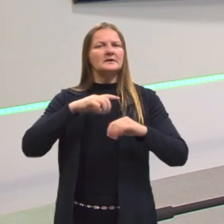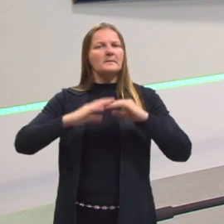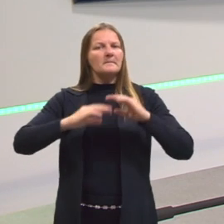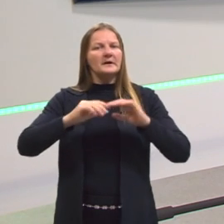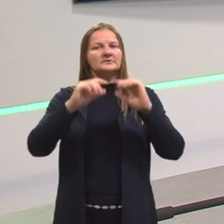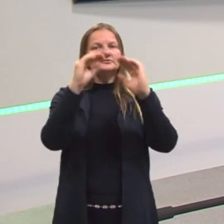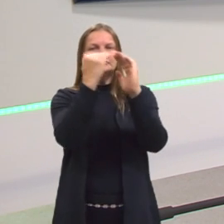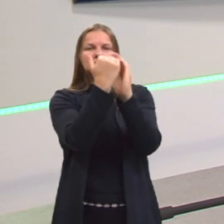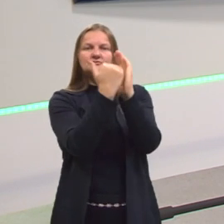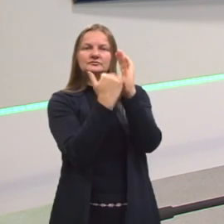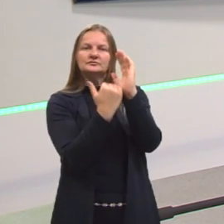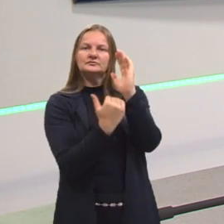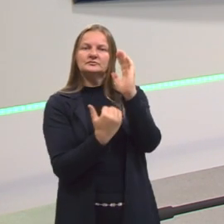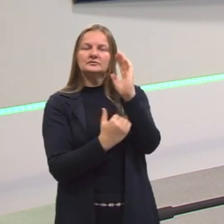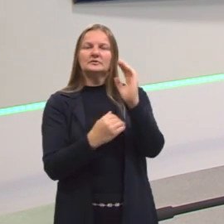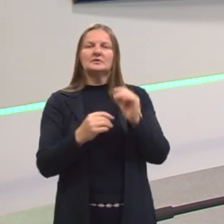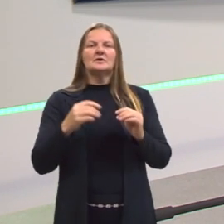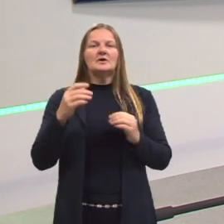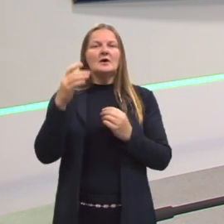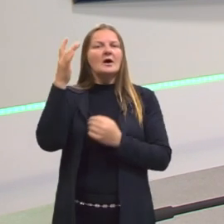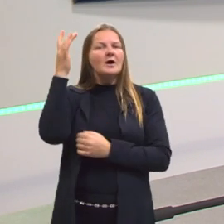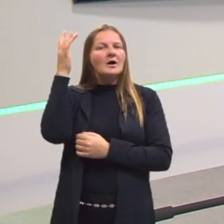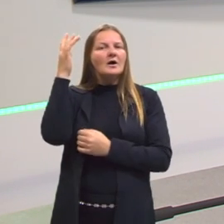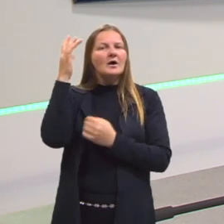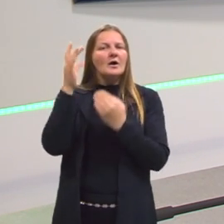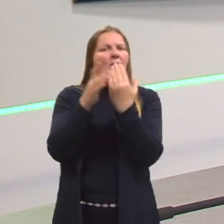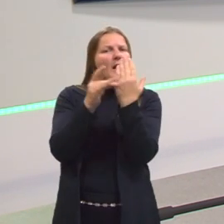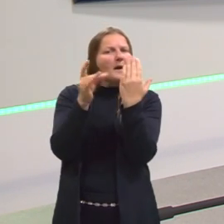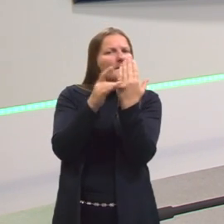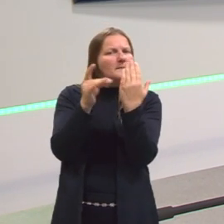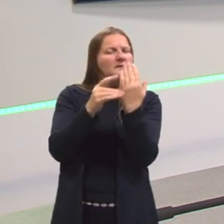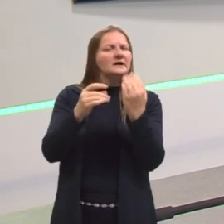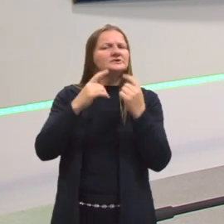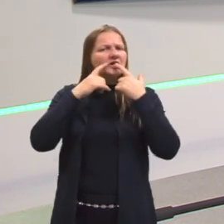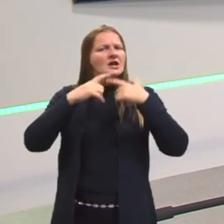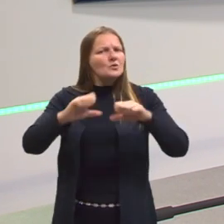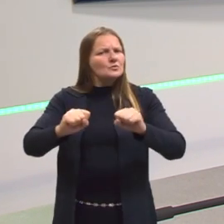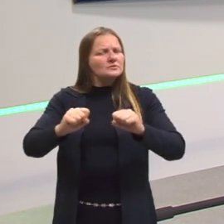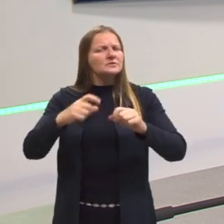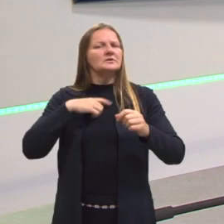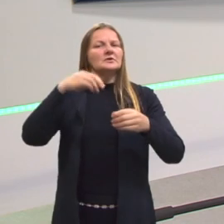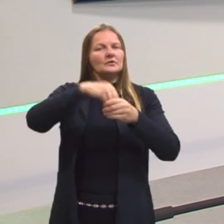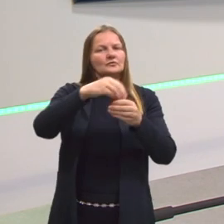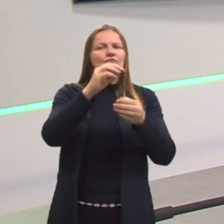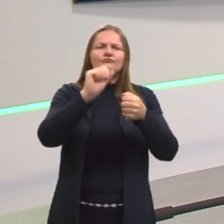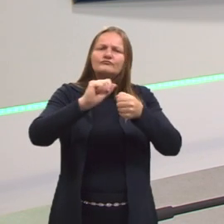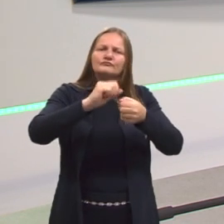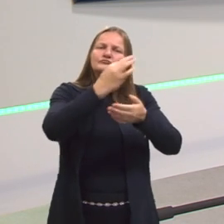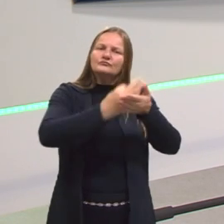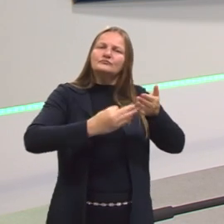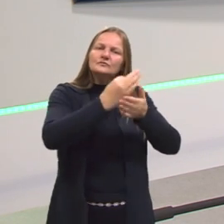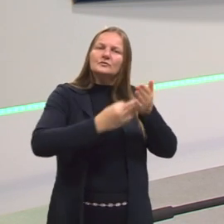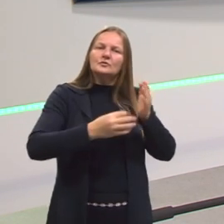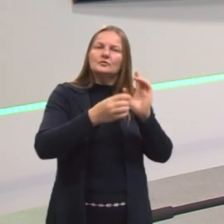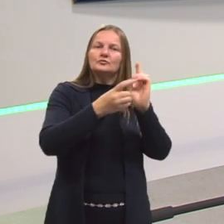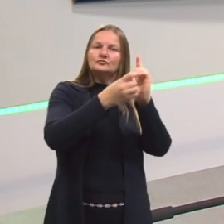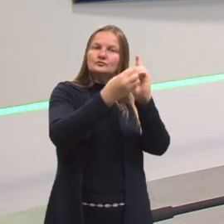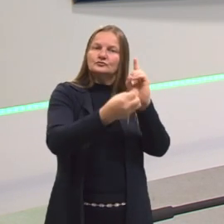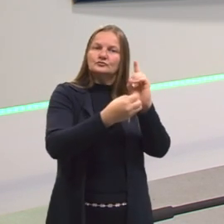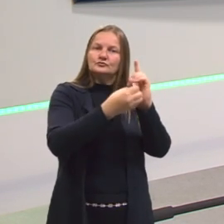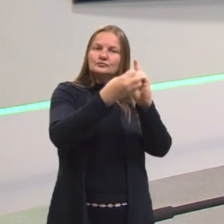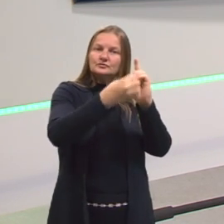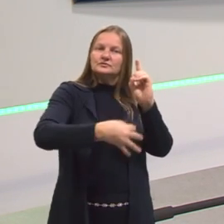diferente das habilidades linguísticas que a gente precisa ter na hora de produzir o texto dissertativo argumentativo